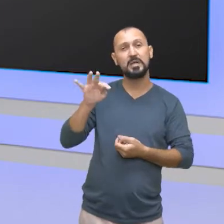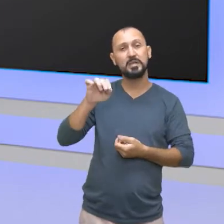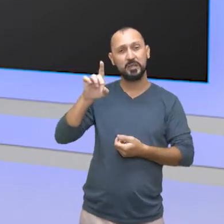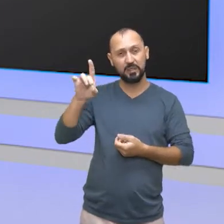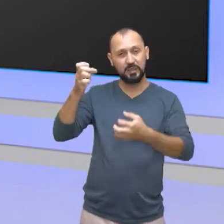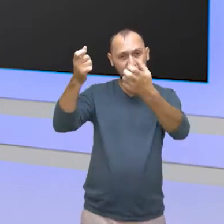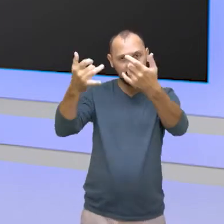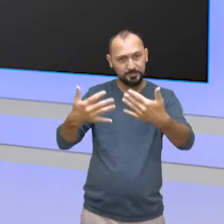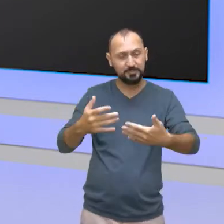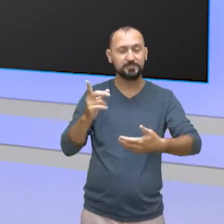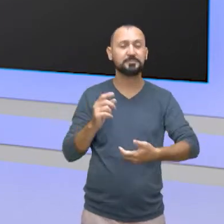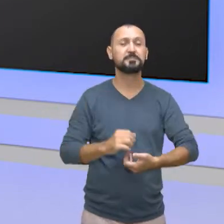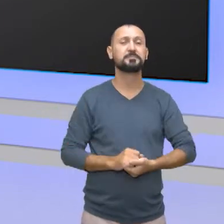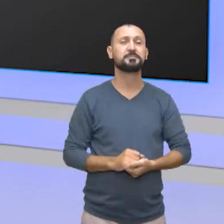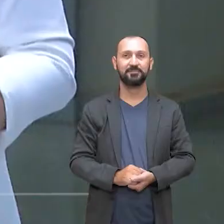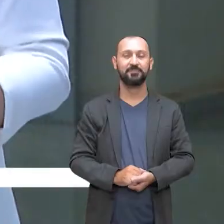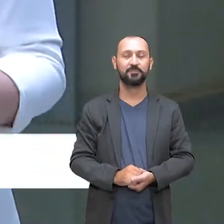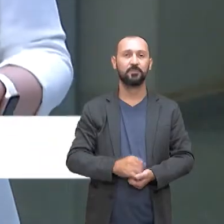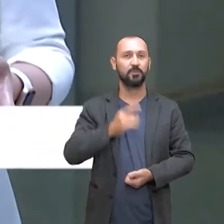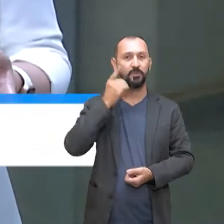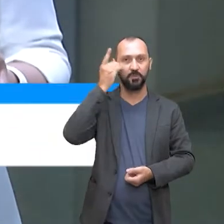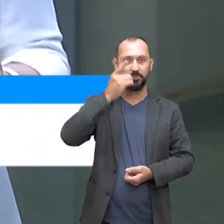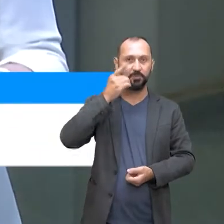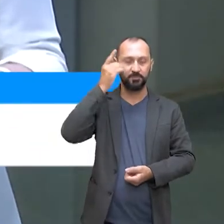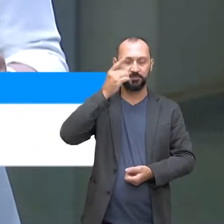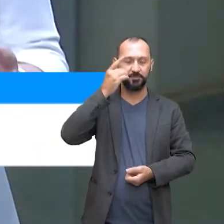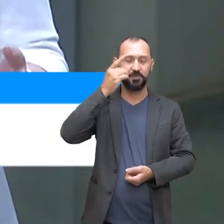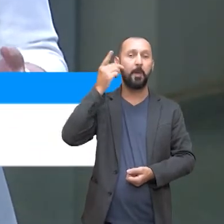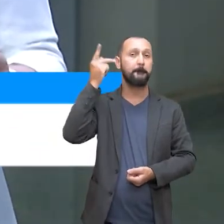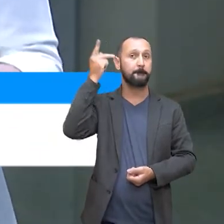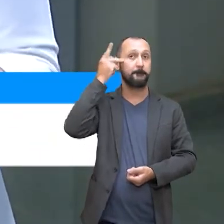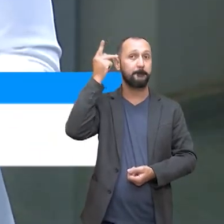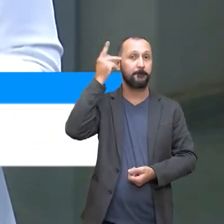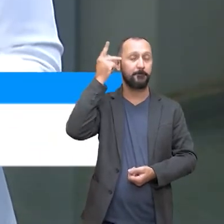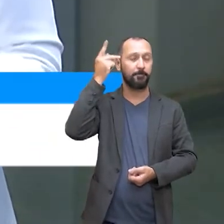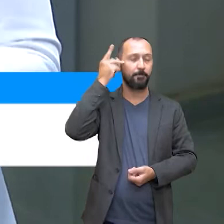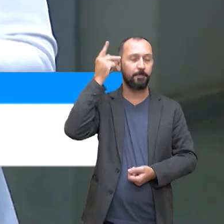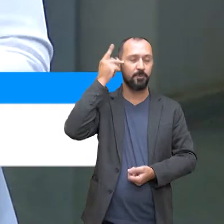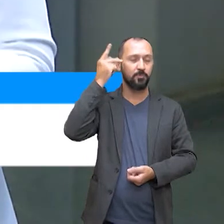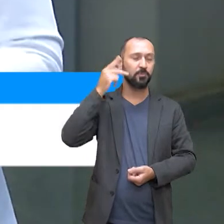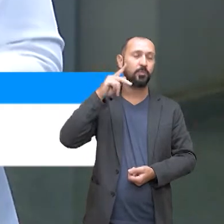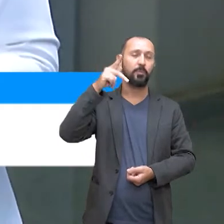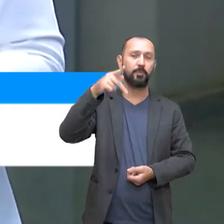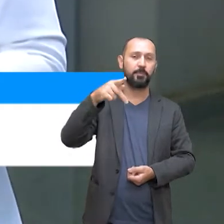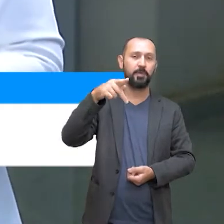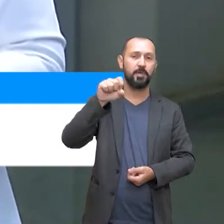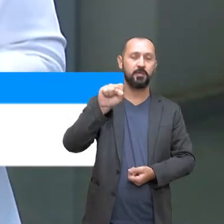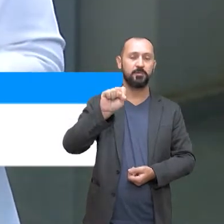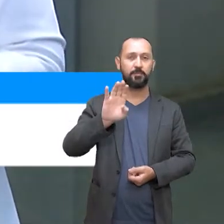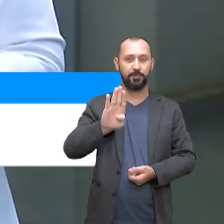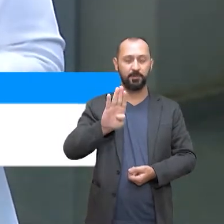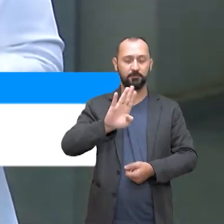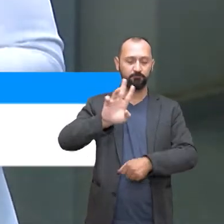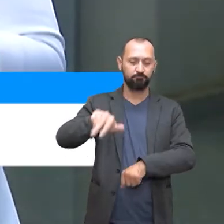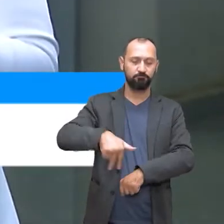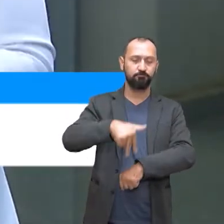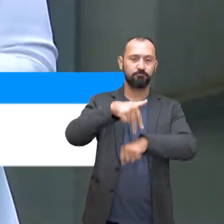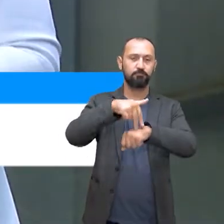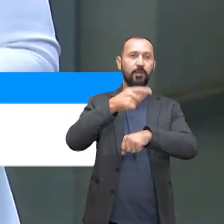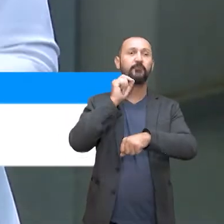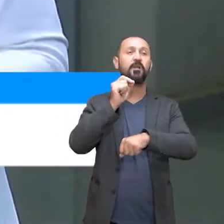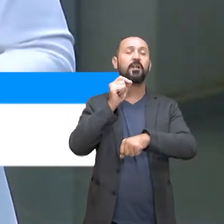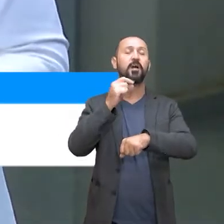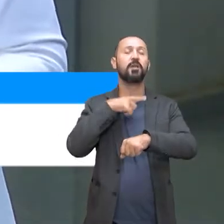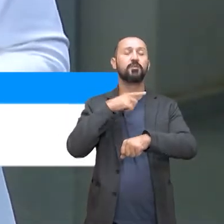Marité Cogo tem os detalhes. O deputado Paulo Duarte, do PSB, usou a tribuna para informar que